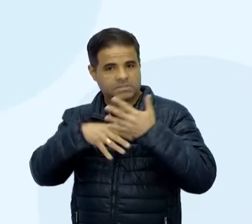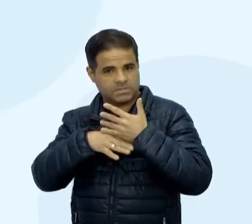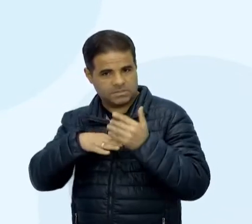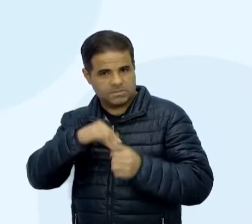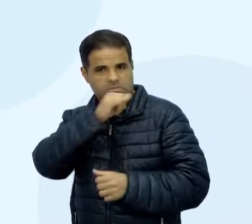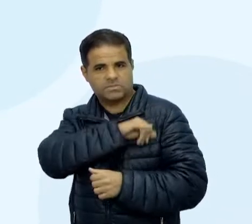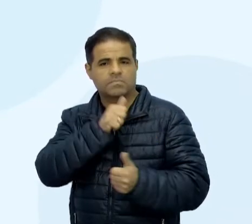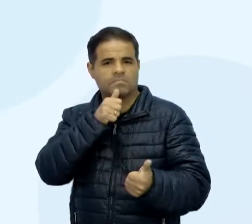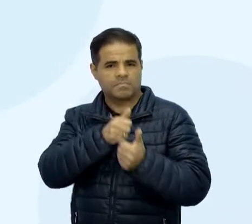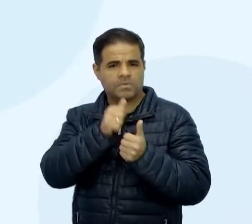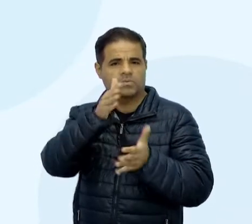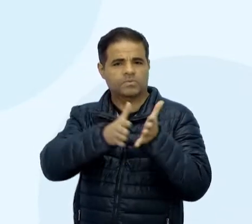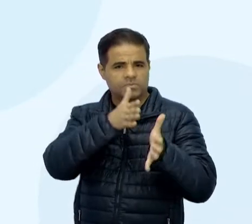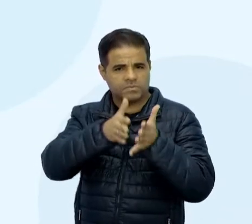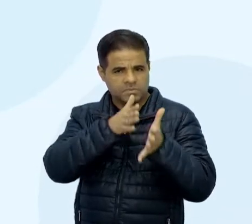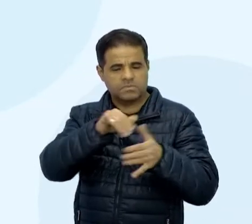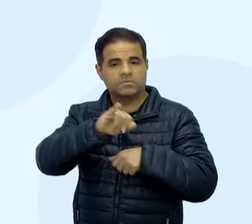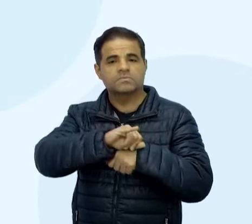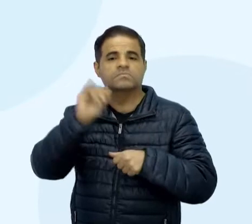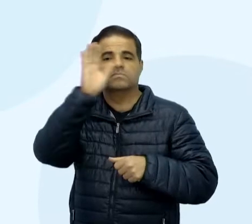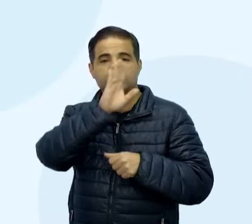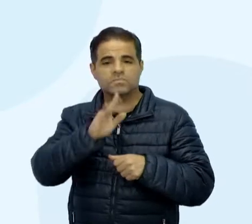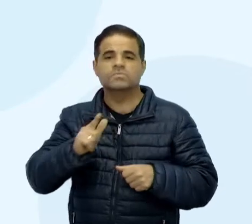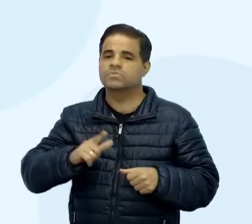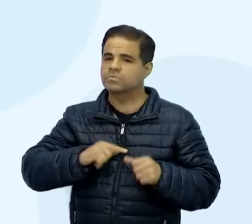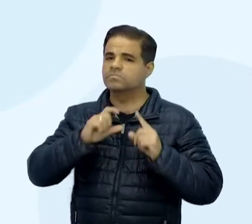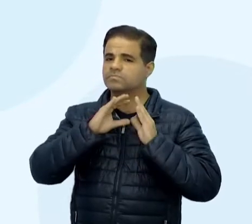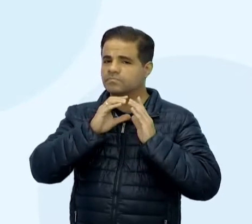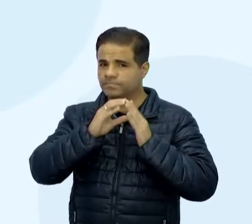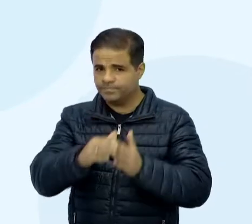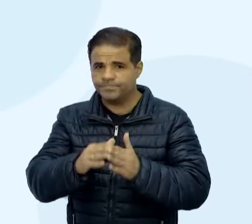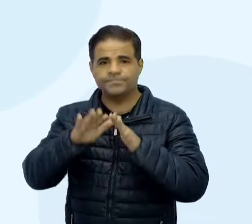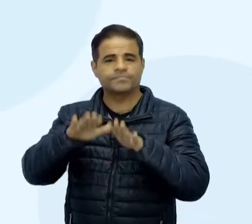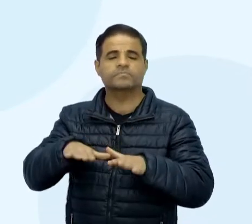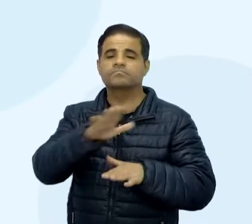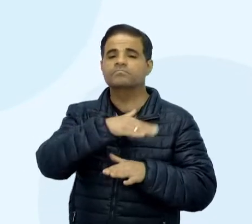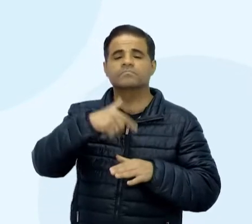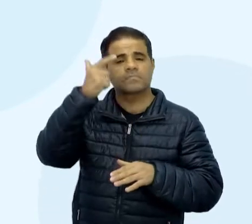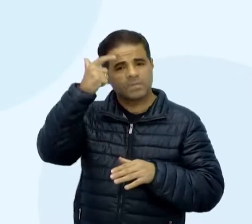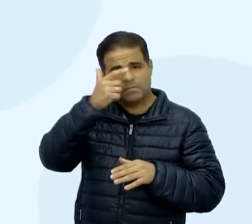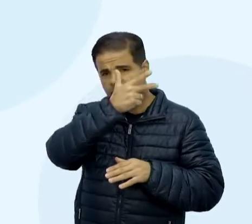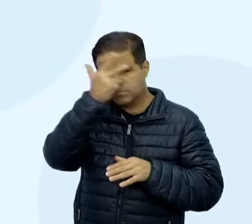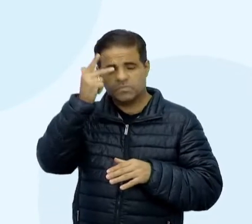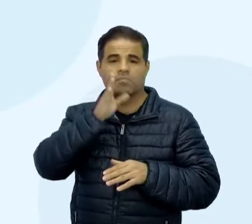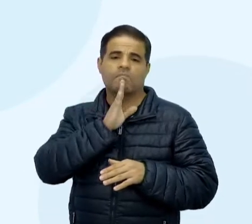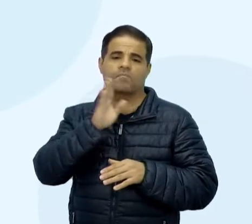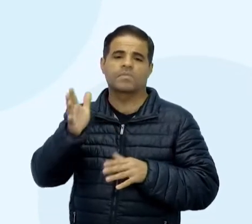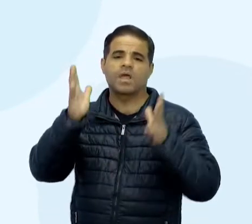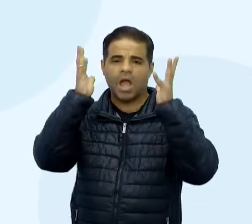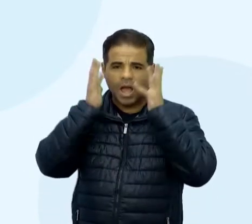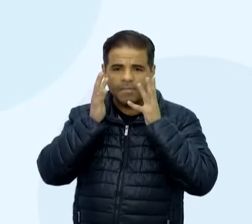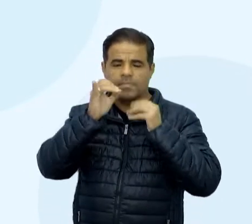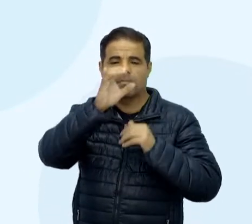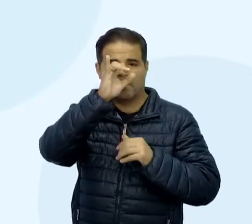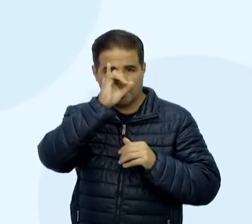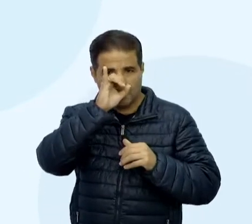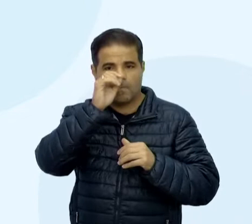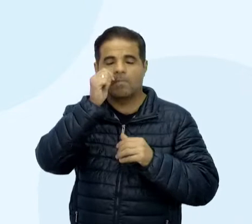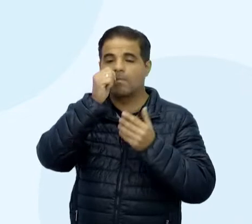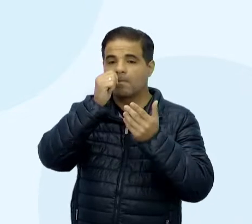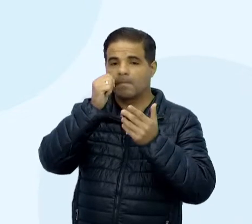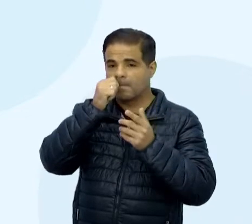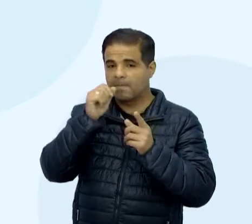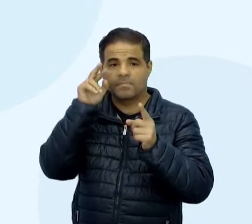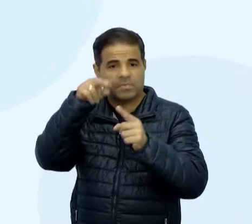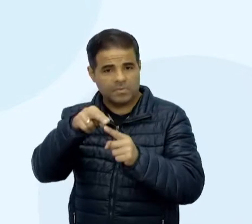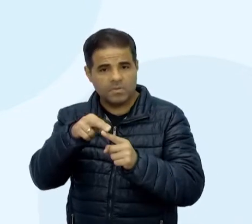próximo à estação ferroviária central do Brasil, havia um cortiço que ficou conhecido como cabeça de porco, fazendo referência,